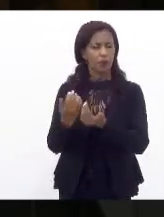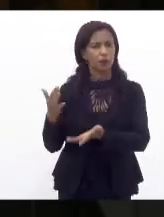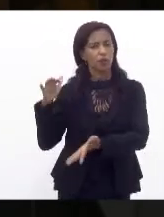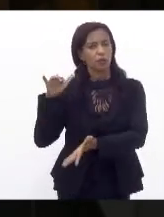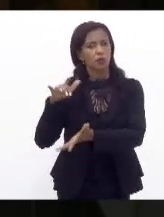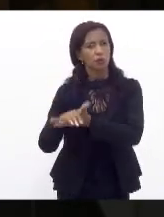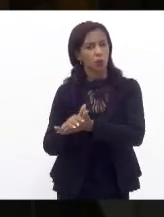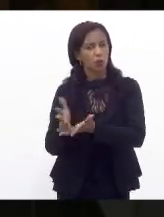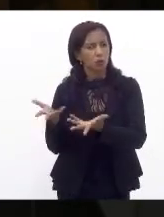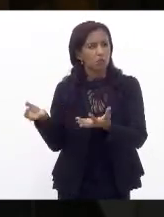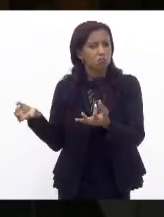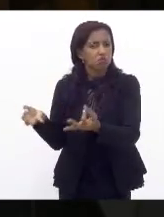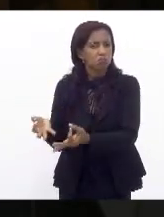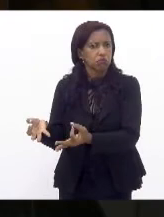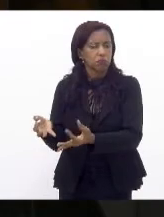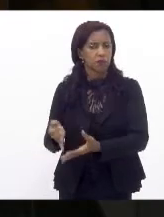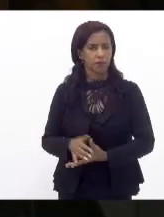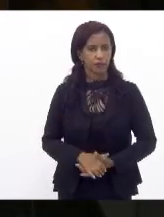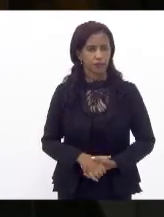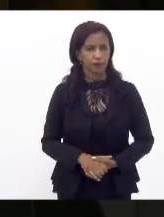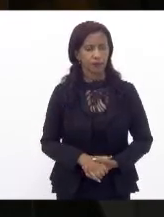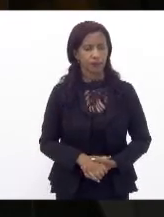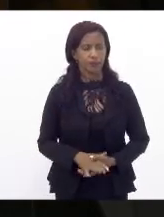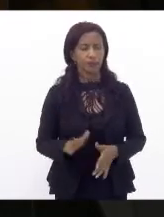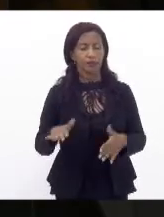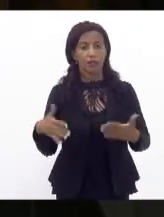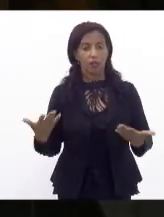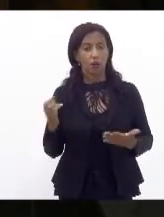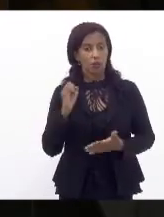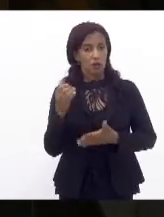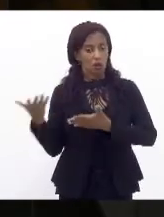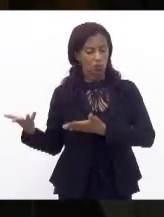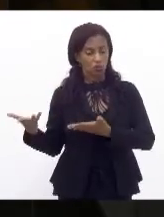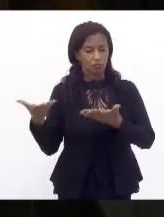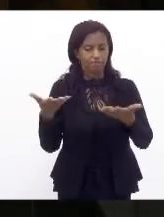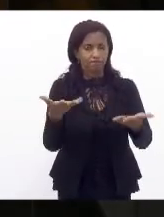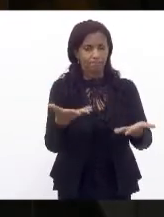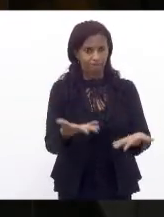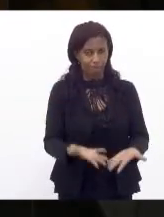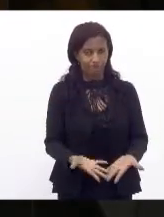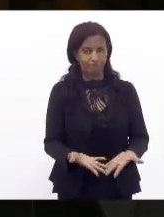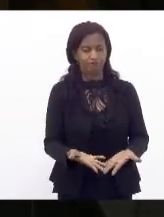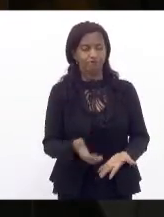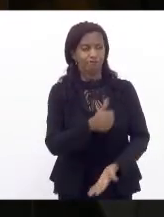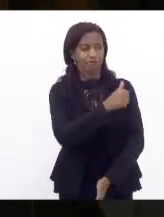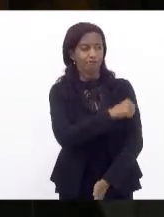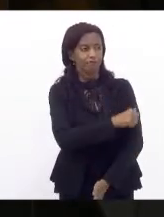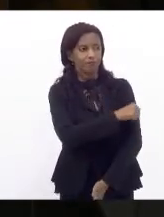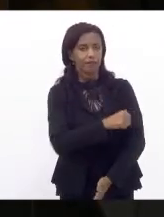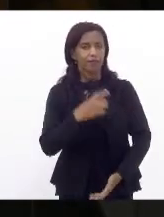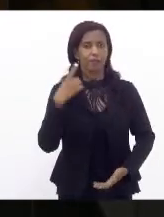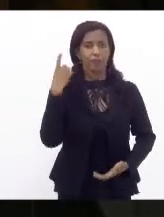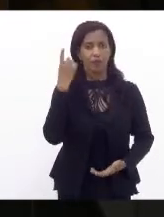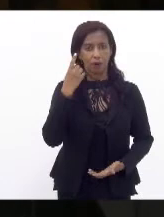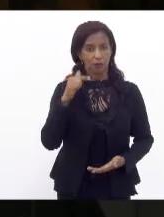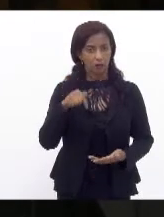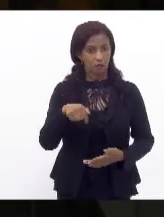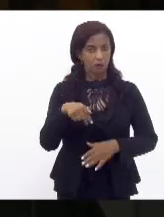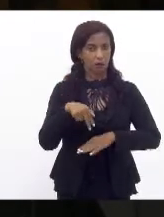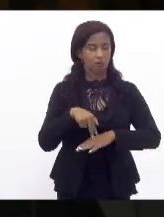esposa exemplar. Então, se hoje eu trago, enfermeira Rejane, deputada, a esta